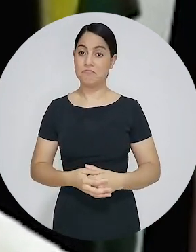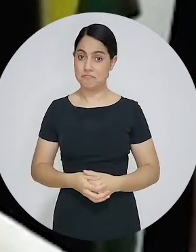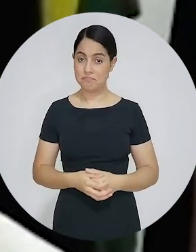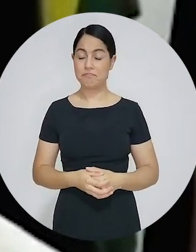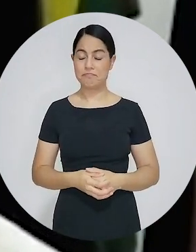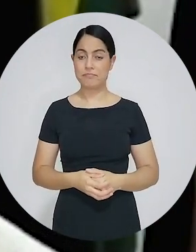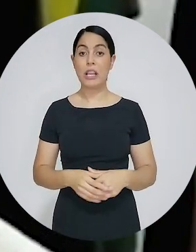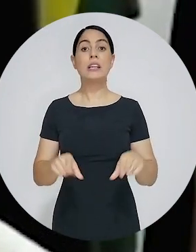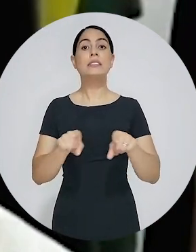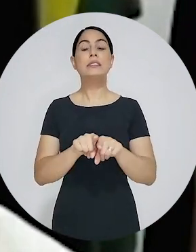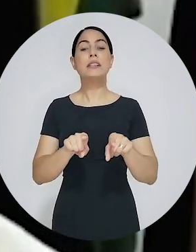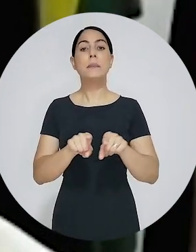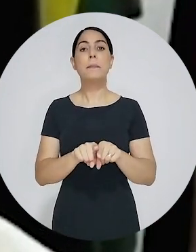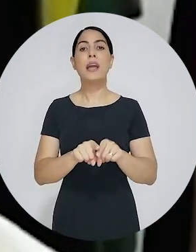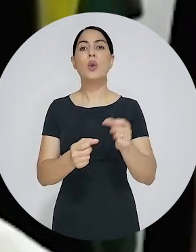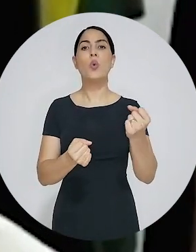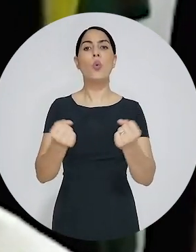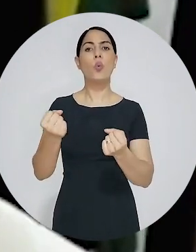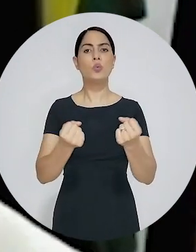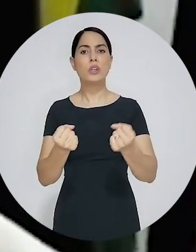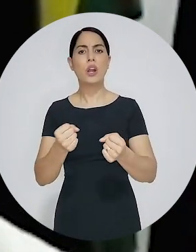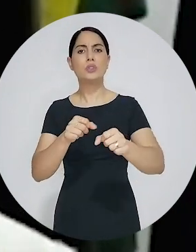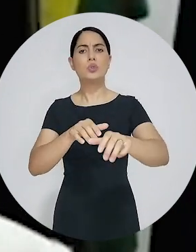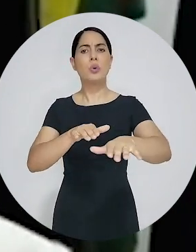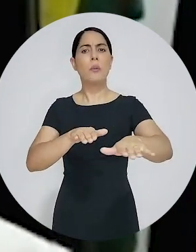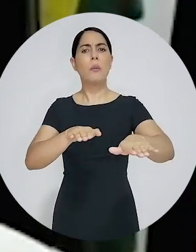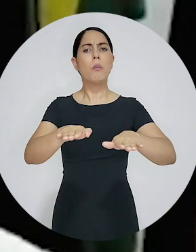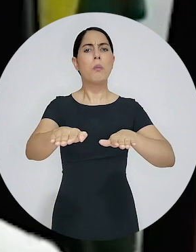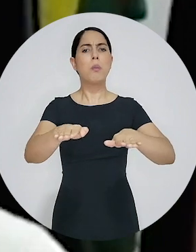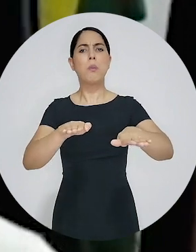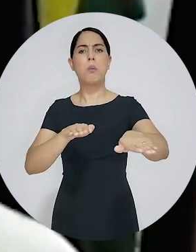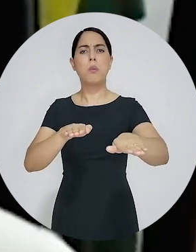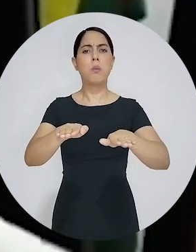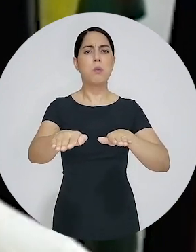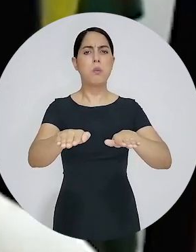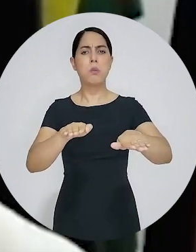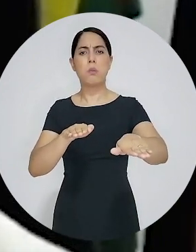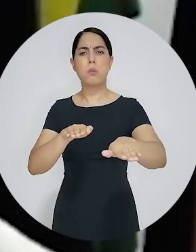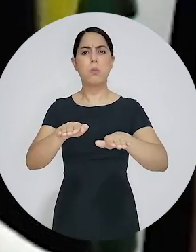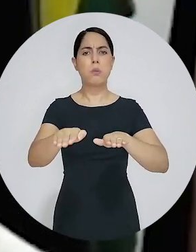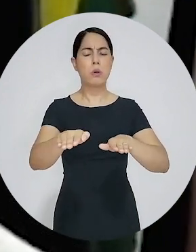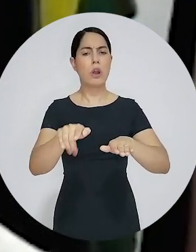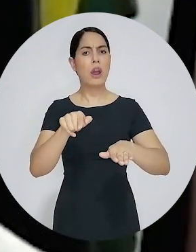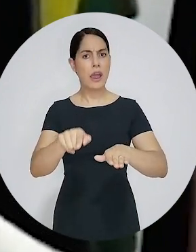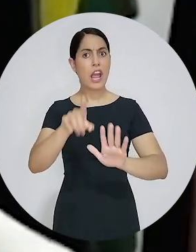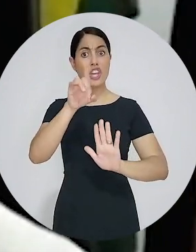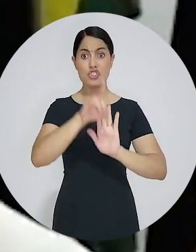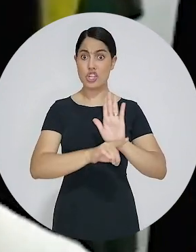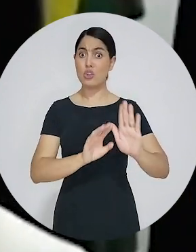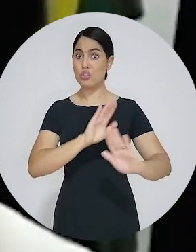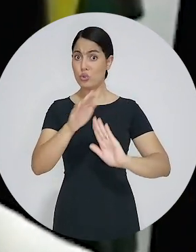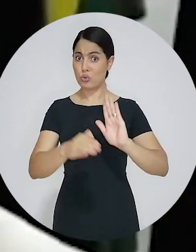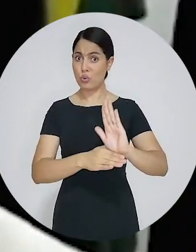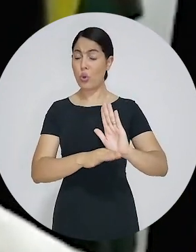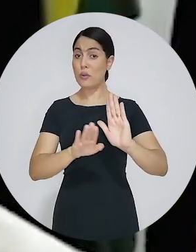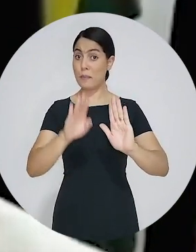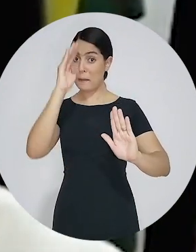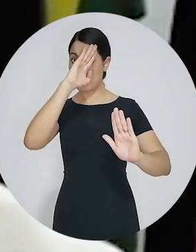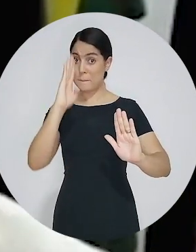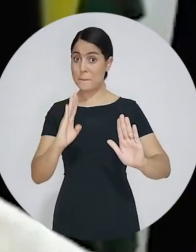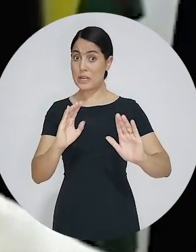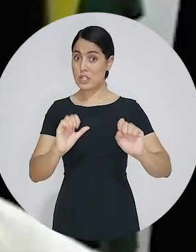trânsito em condições seguras é direito de todos e dever do Estado. Então, quando você tem uma realidade de quase 40